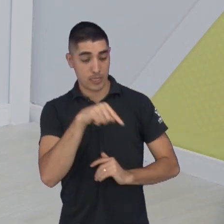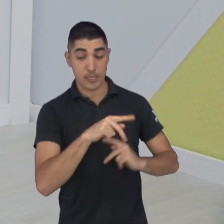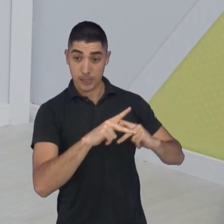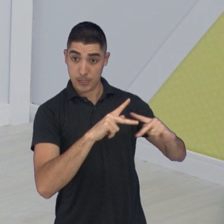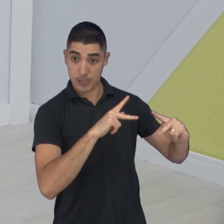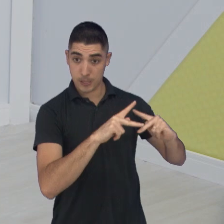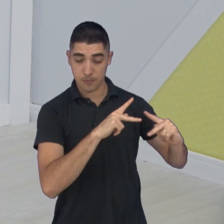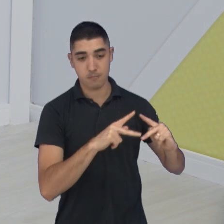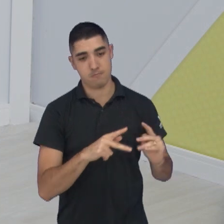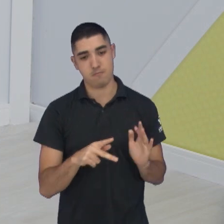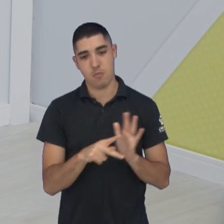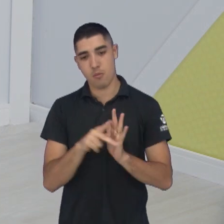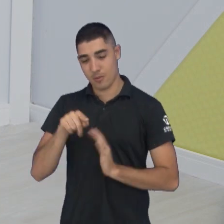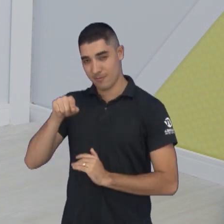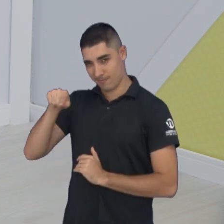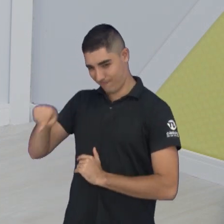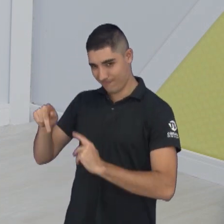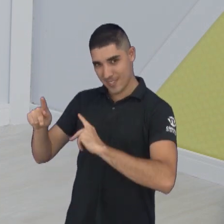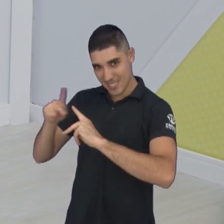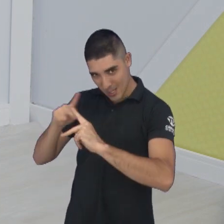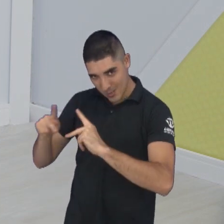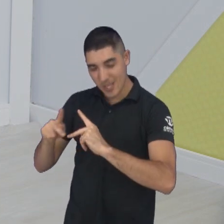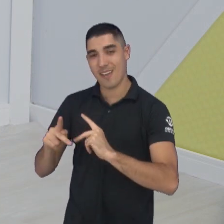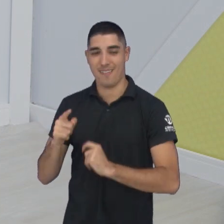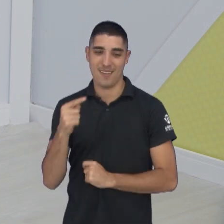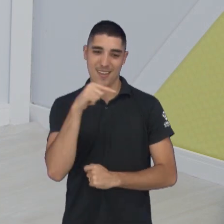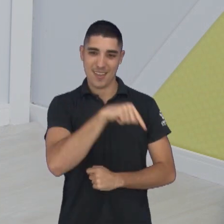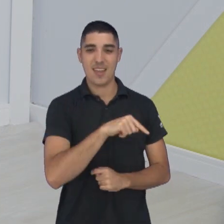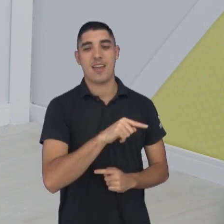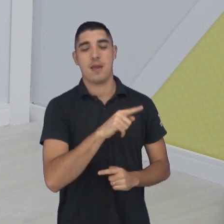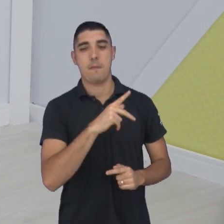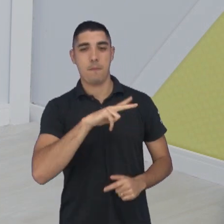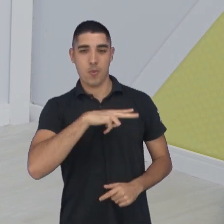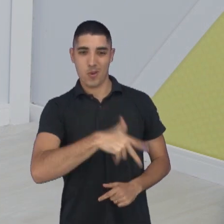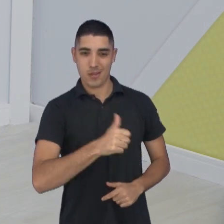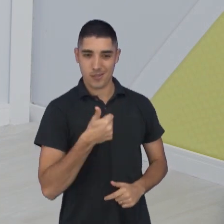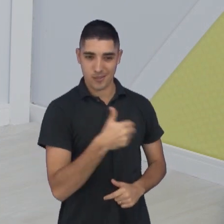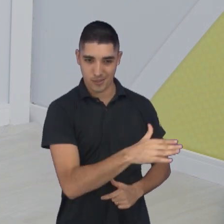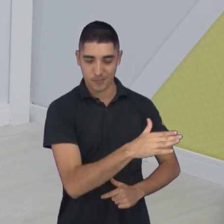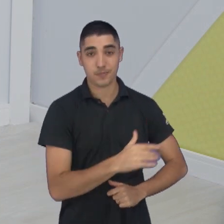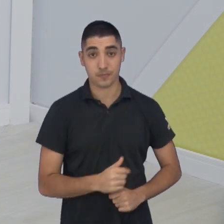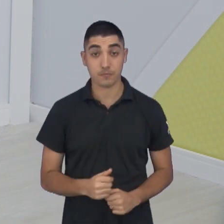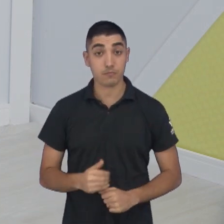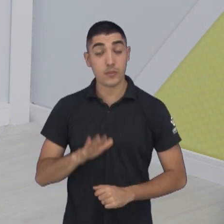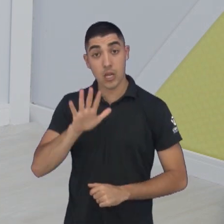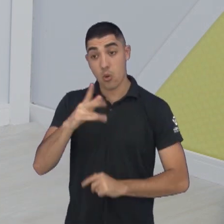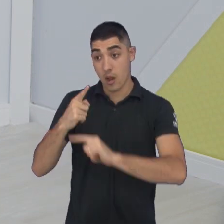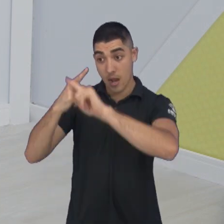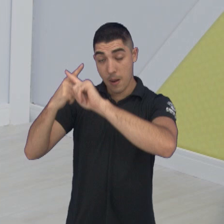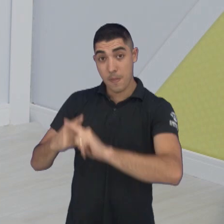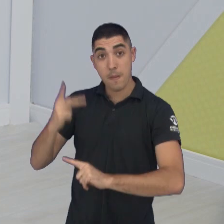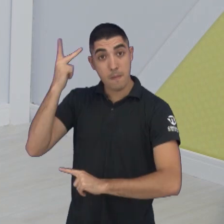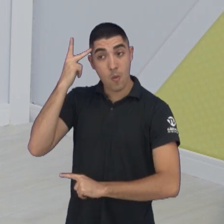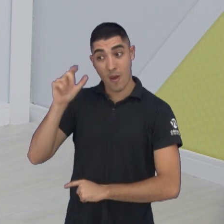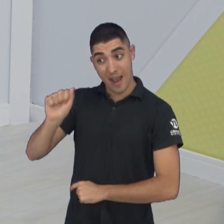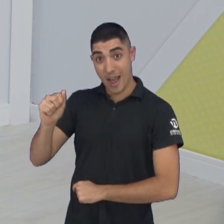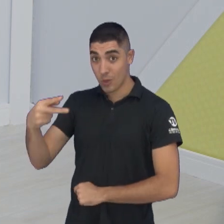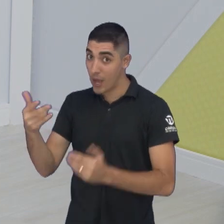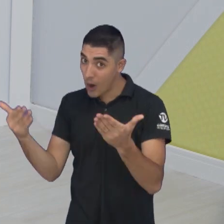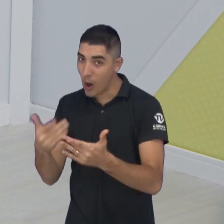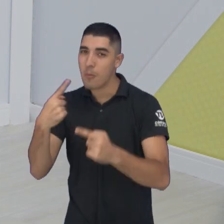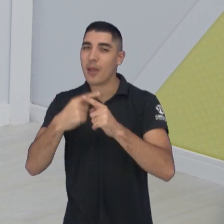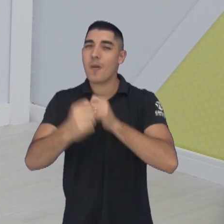revivendo a final da Copa Paulista. Só que agora era pela Série A2. O São José brigando pela manutenção da liderança